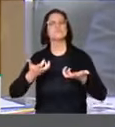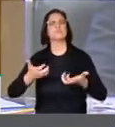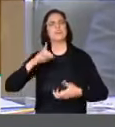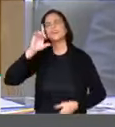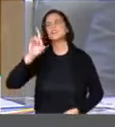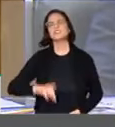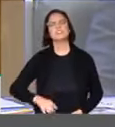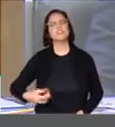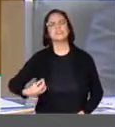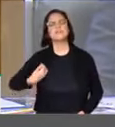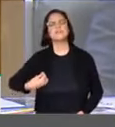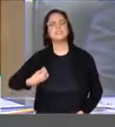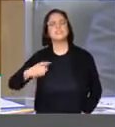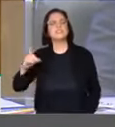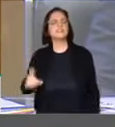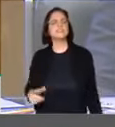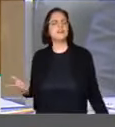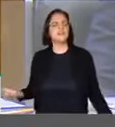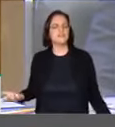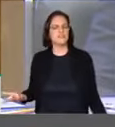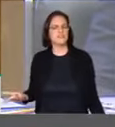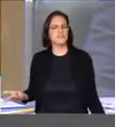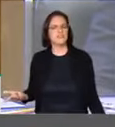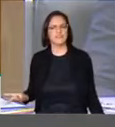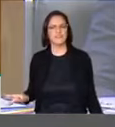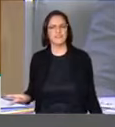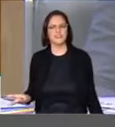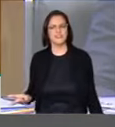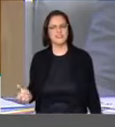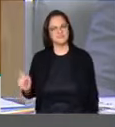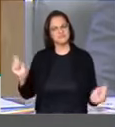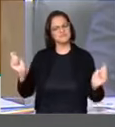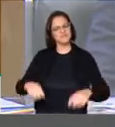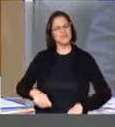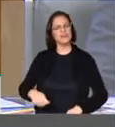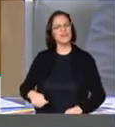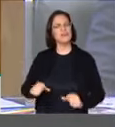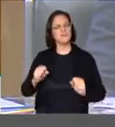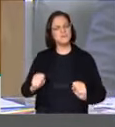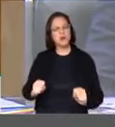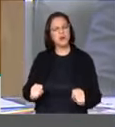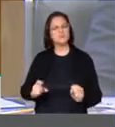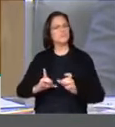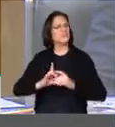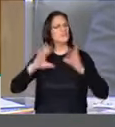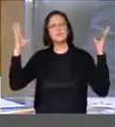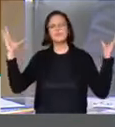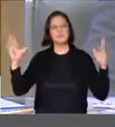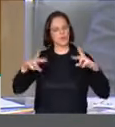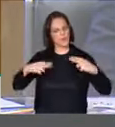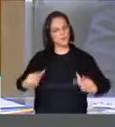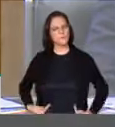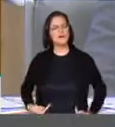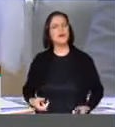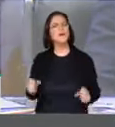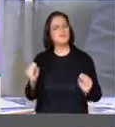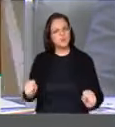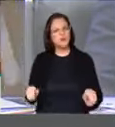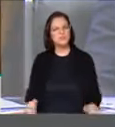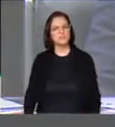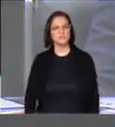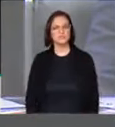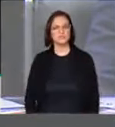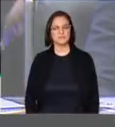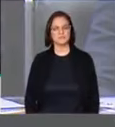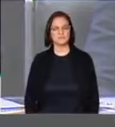de serem corpos e poder exercer uma liberdade que a nossa humanidade permite. Por isso, eu